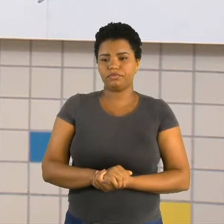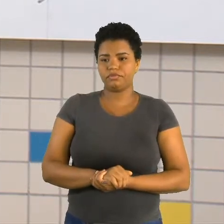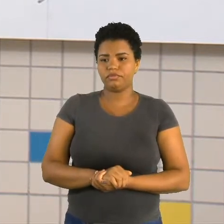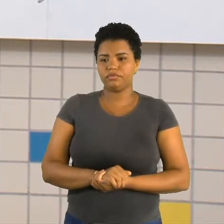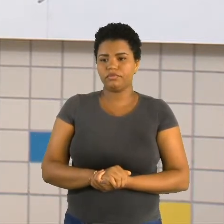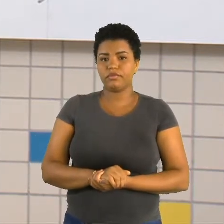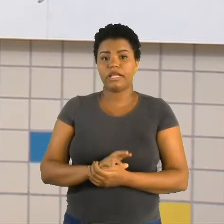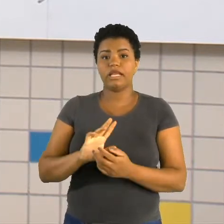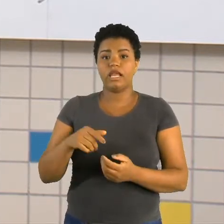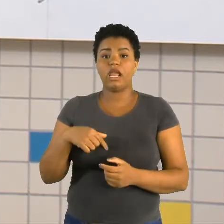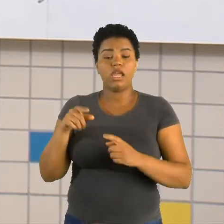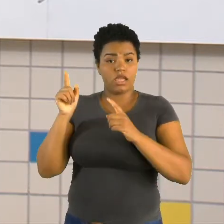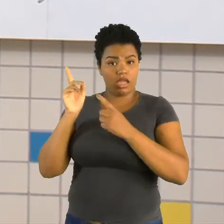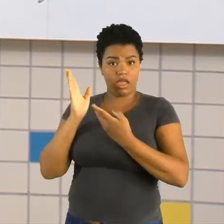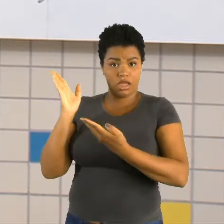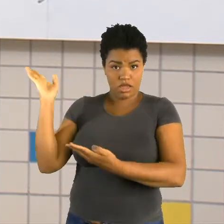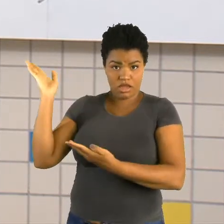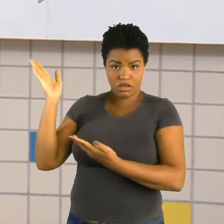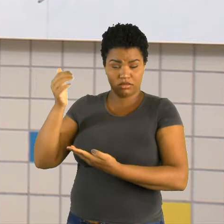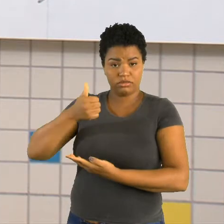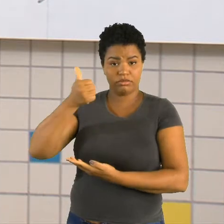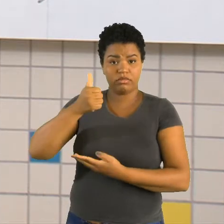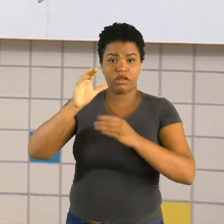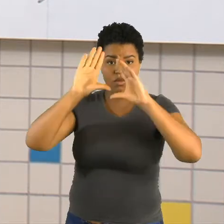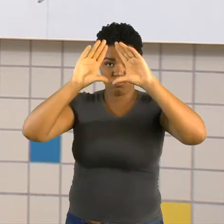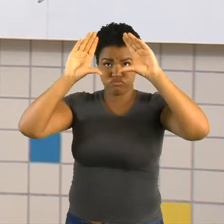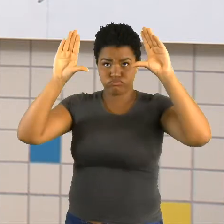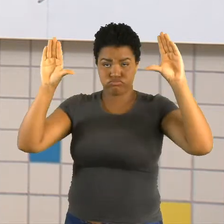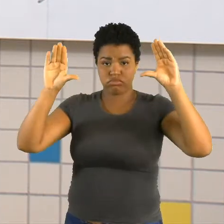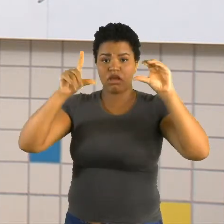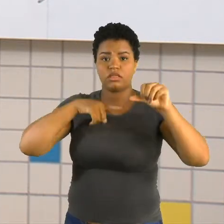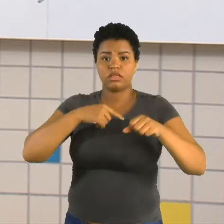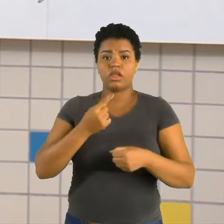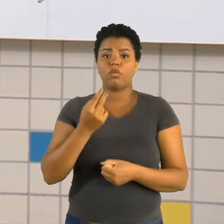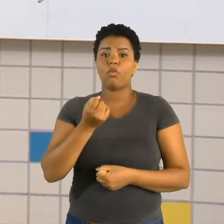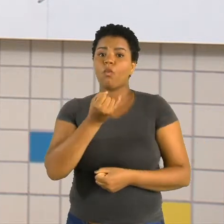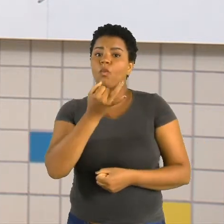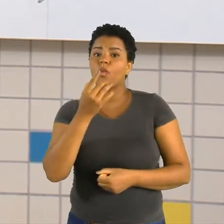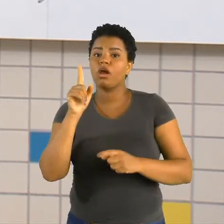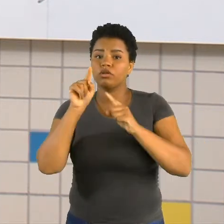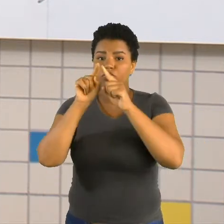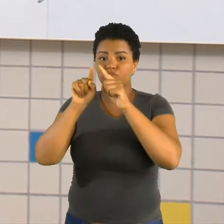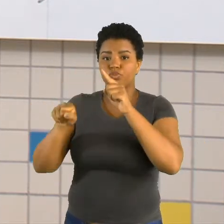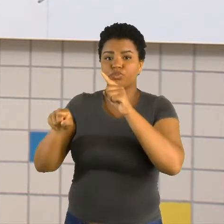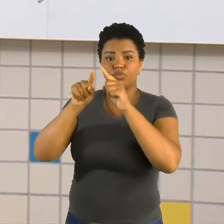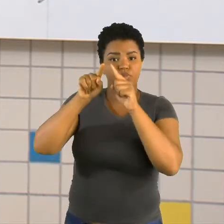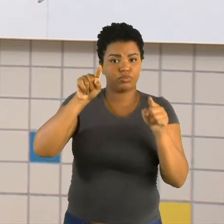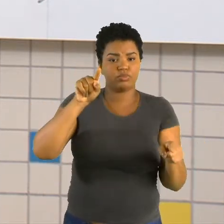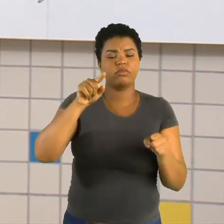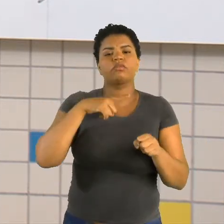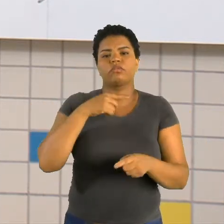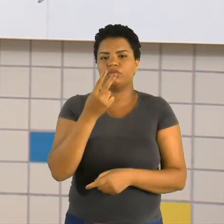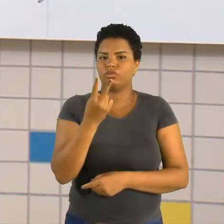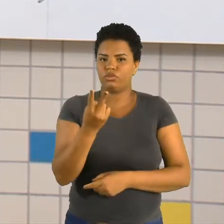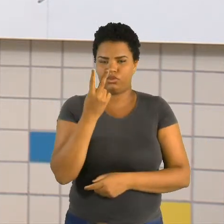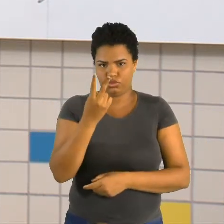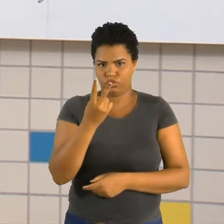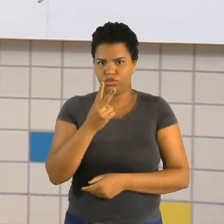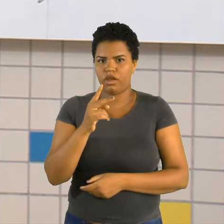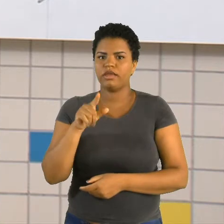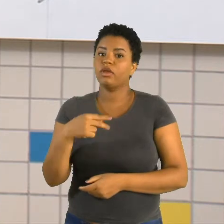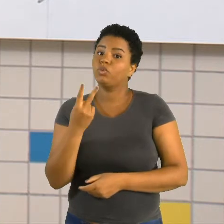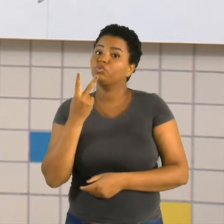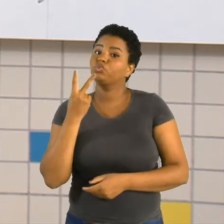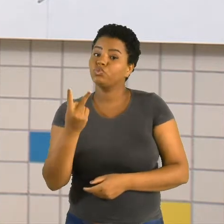quantos rabichos? Tenho 2. Significa que eu vou ter 2 personagens conversando ao